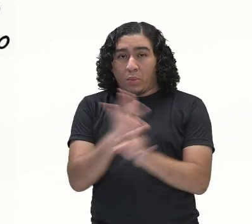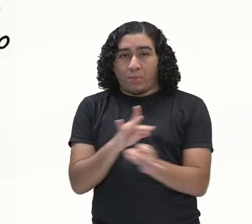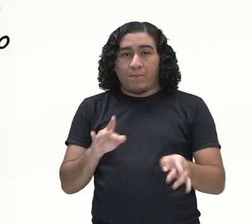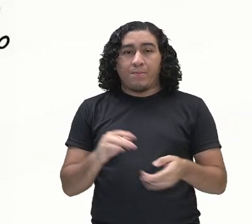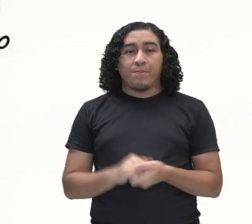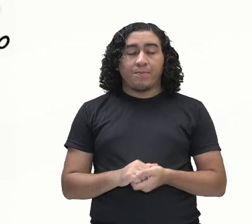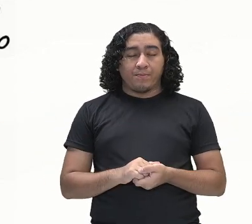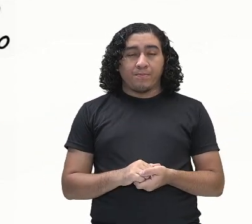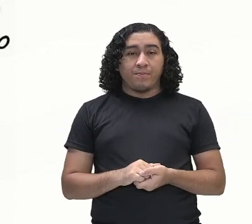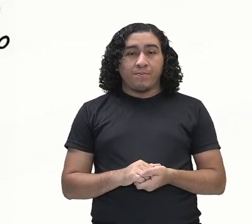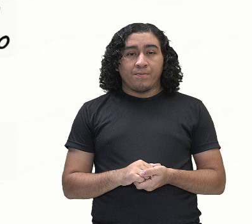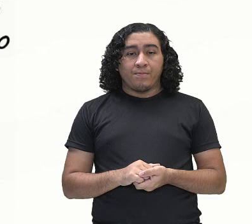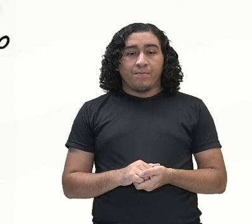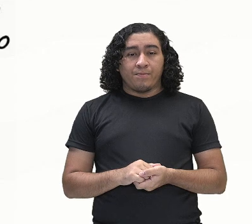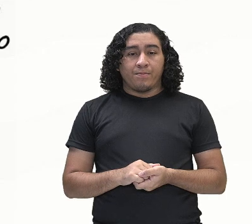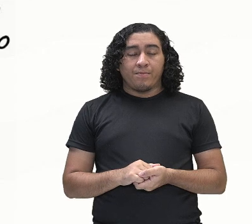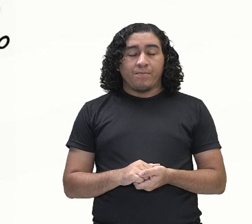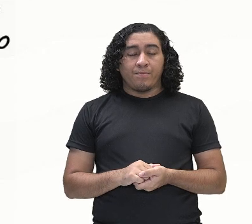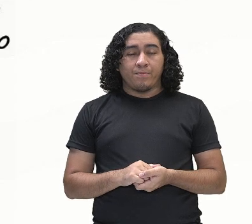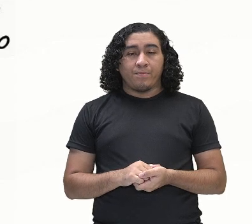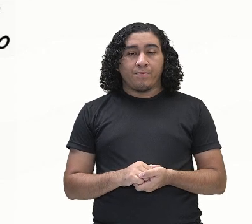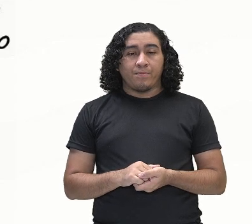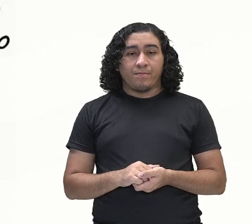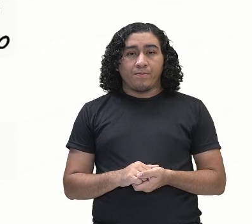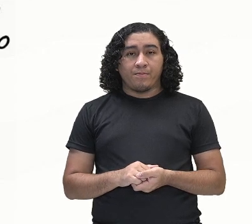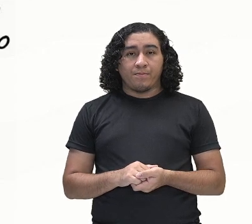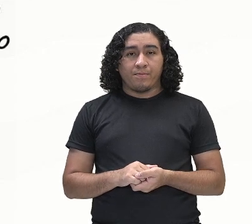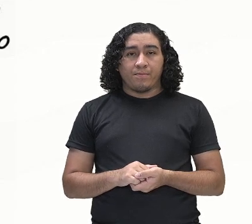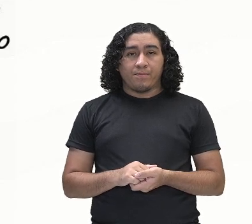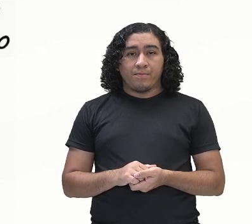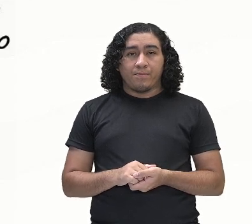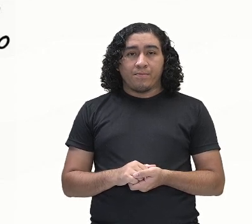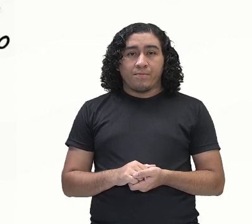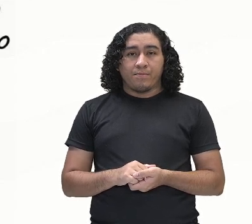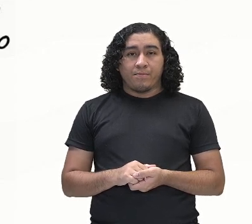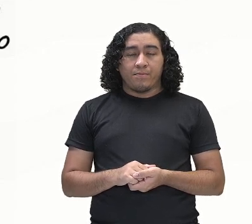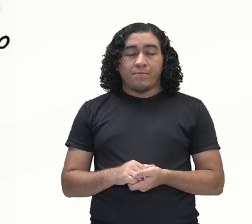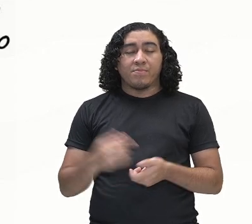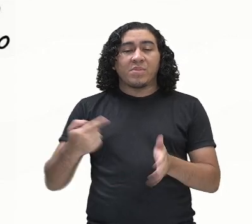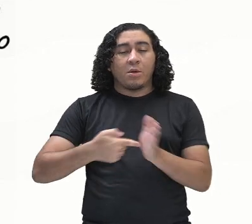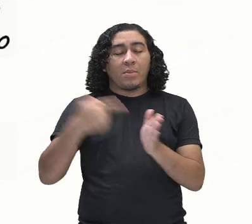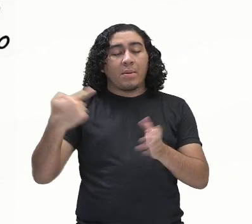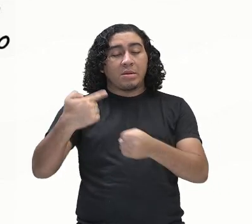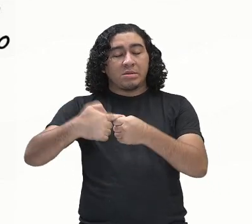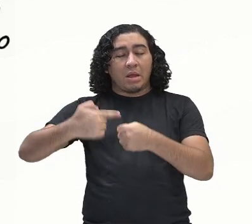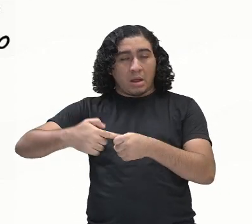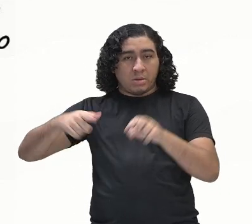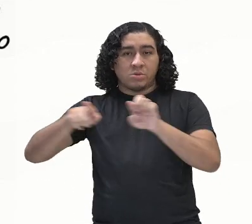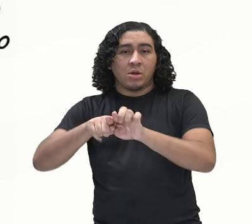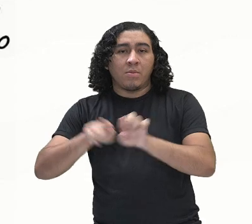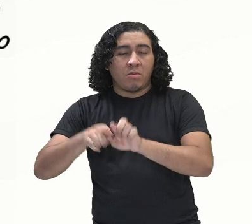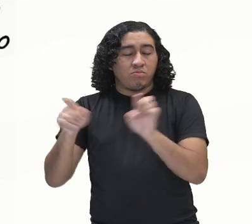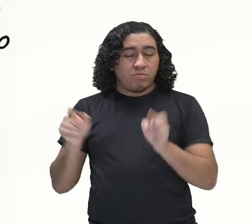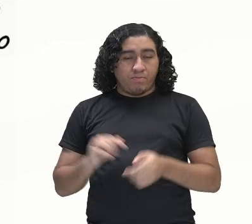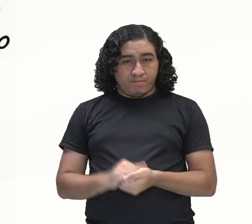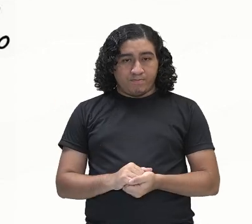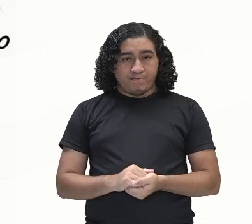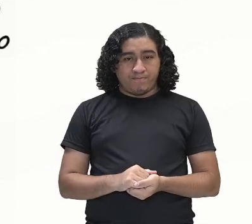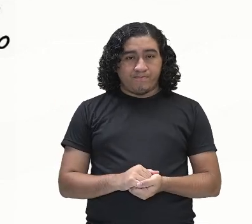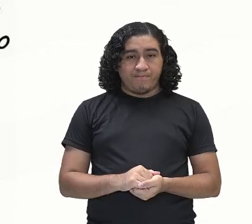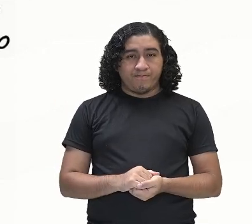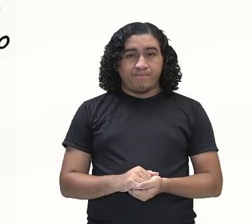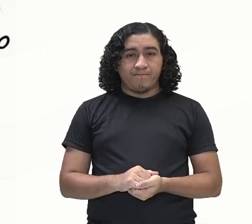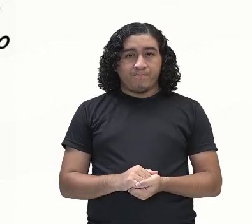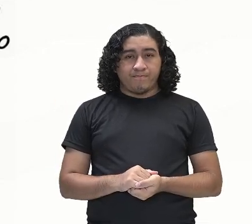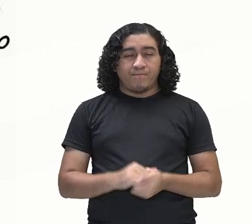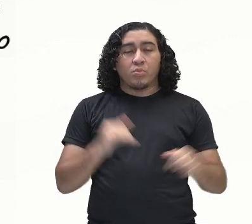do surgimento das aldeias missionárias e, consequentemente, das primeiras cidades. A gente tem também a construção